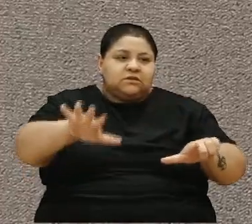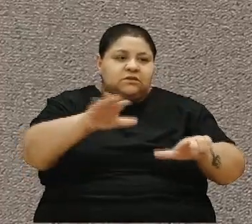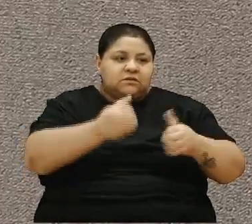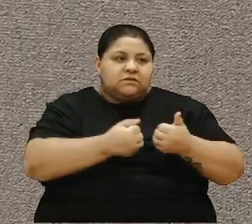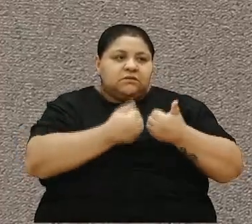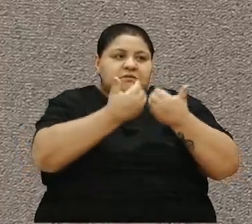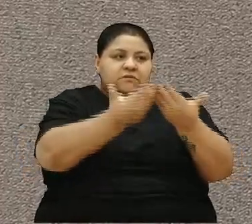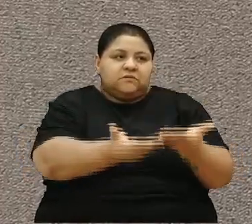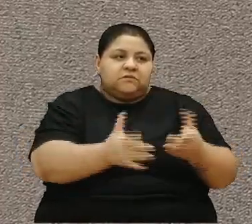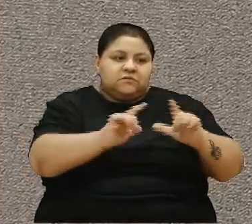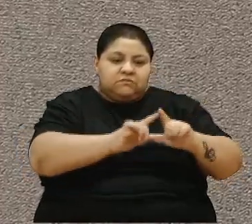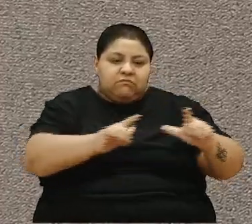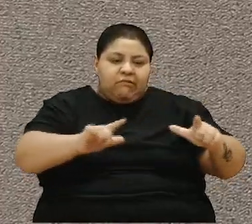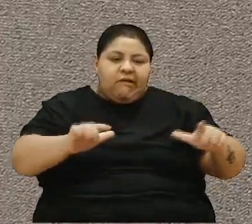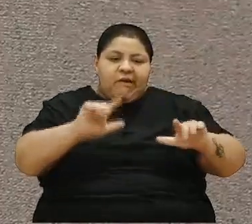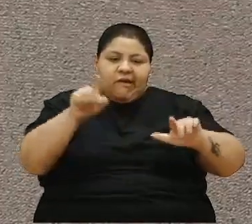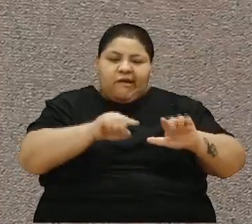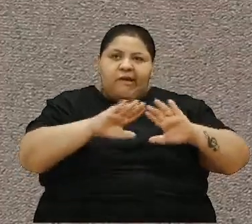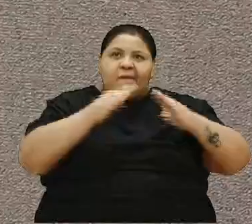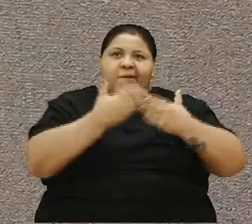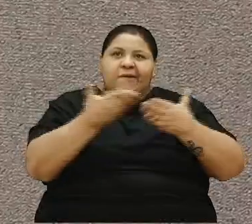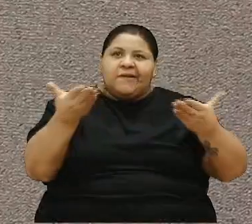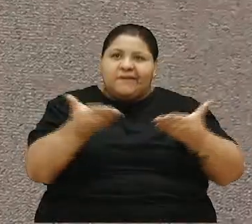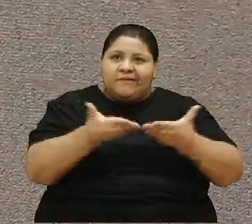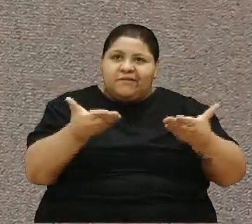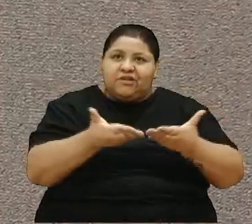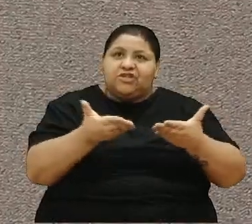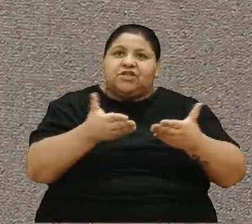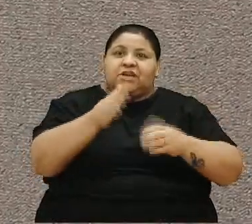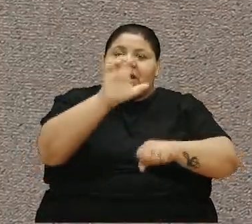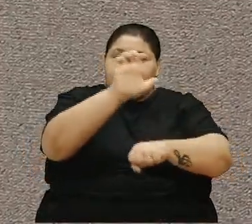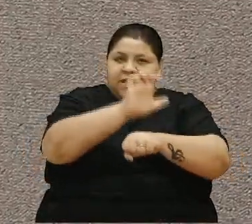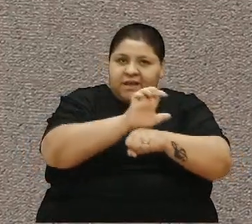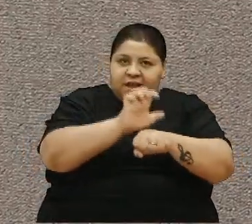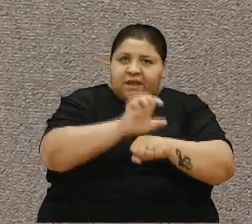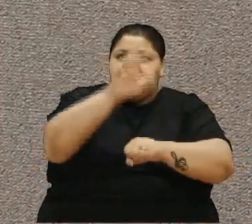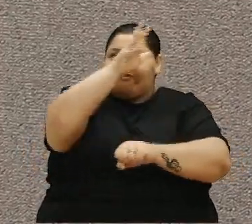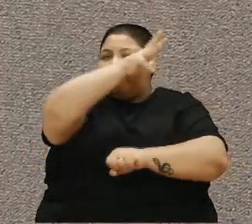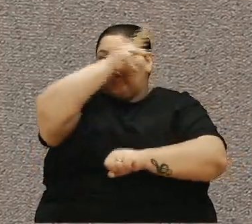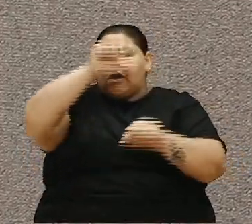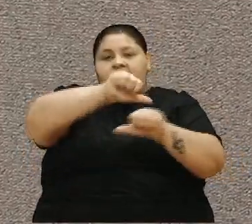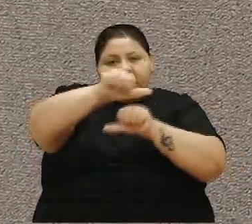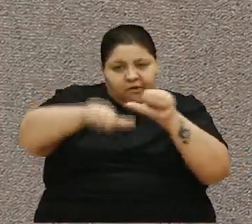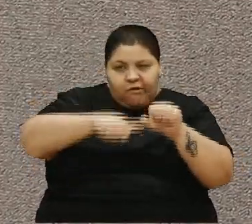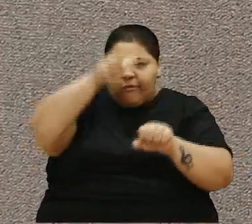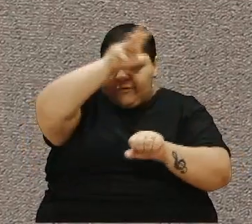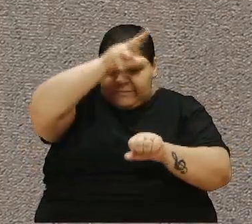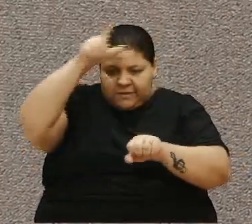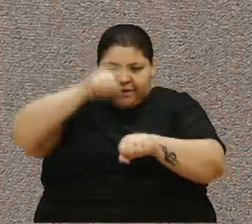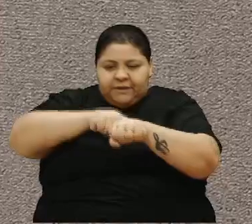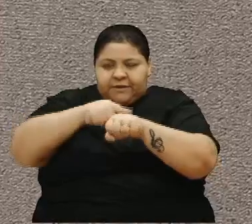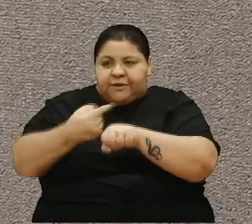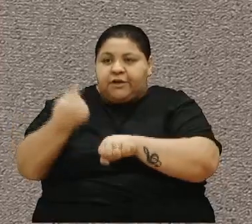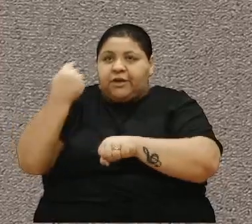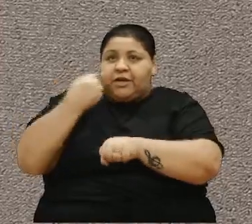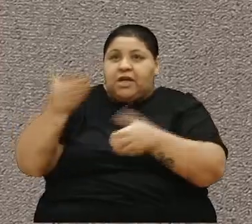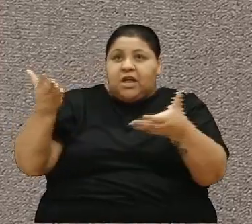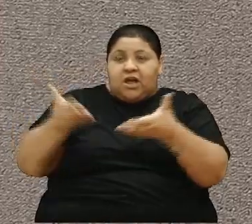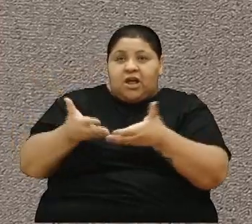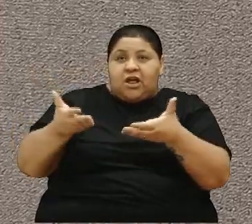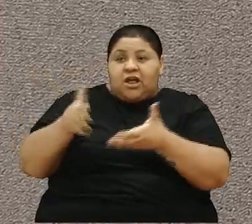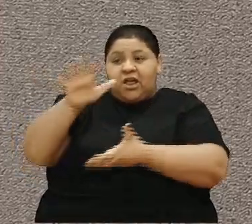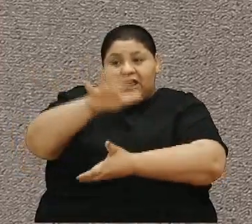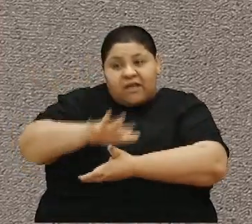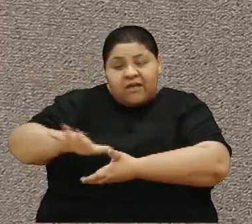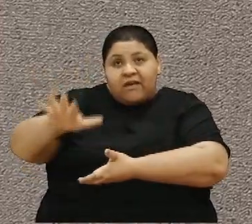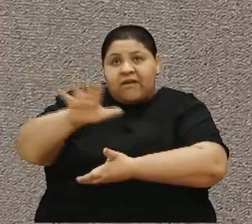para vocês, é uma escola que já foi uma escola estadual, foi municipalizada anos atrás, e ela funciona em uma área